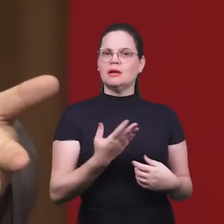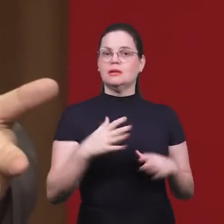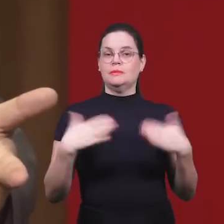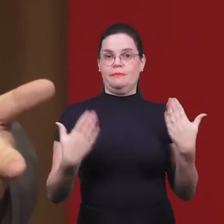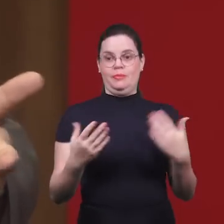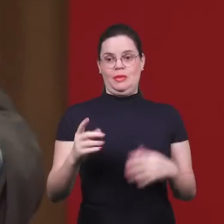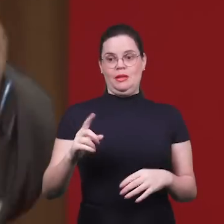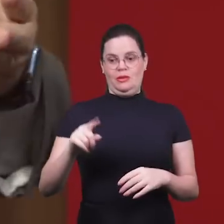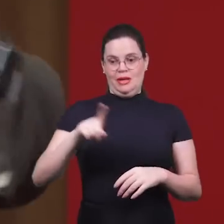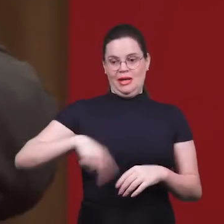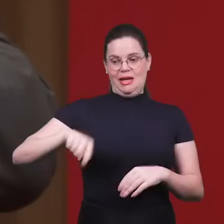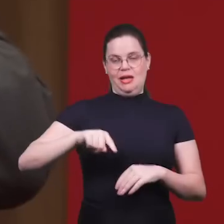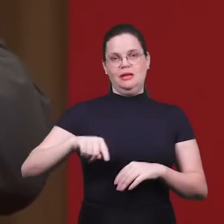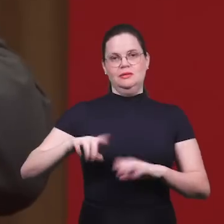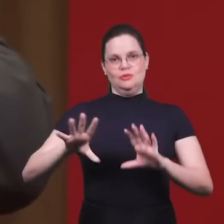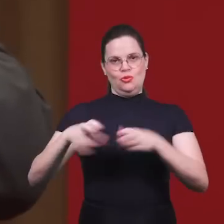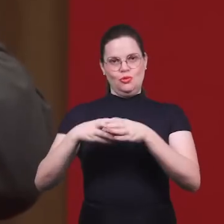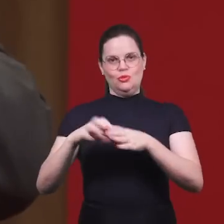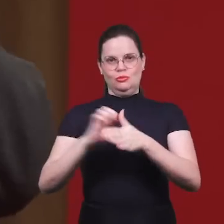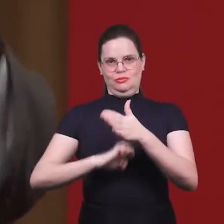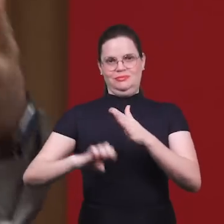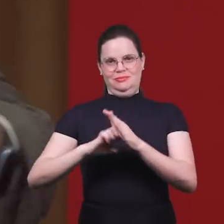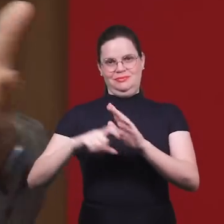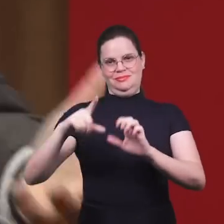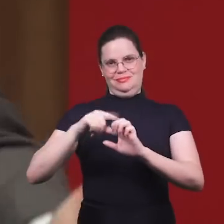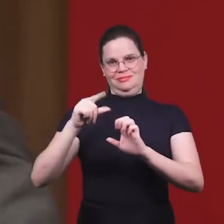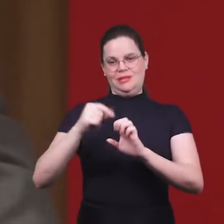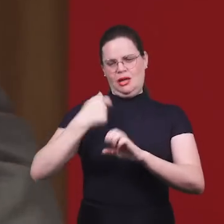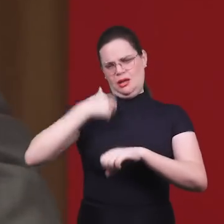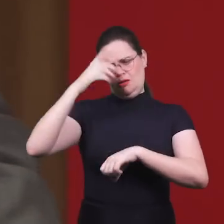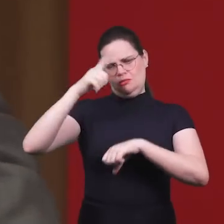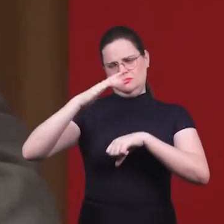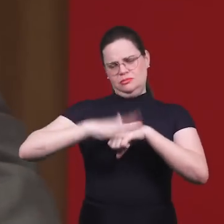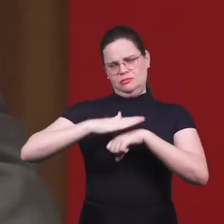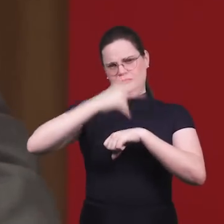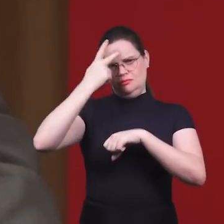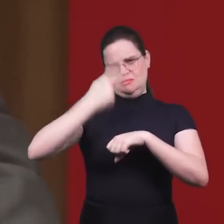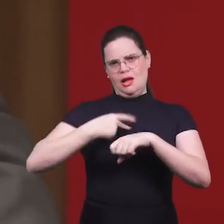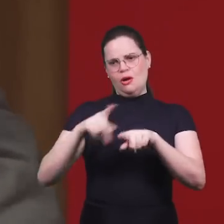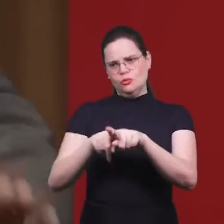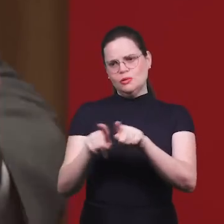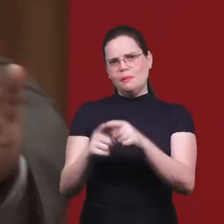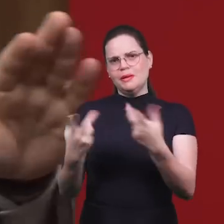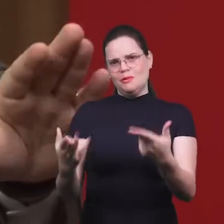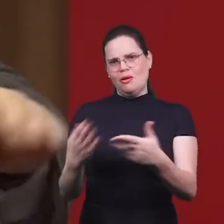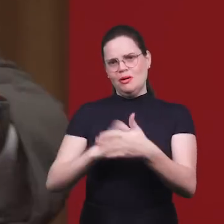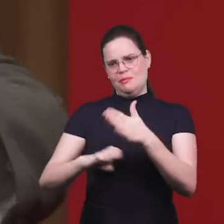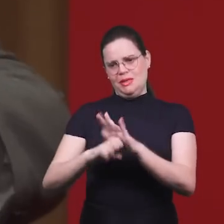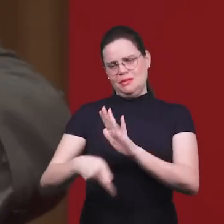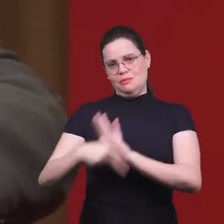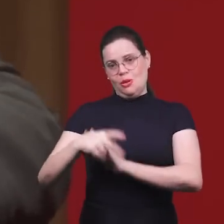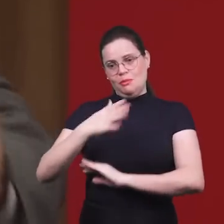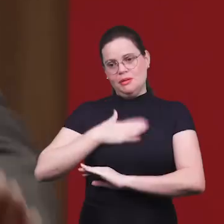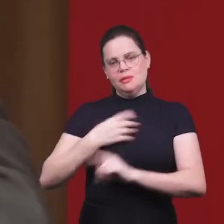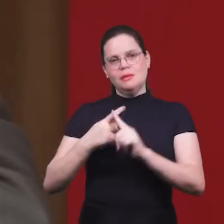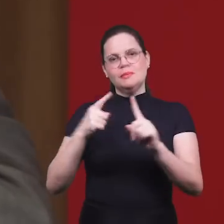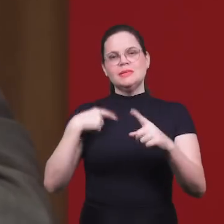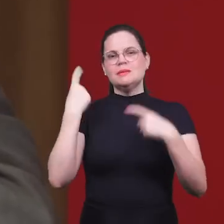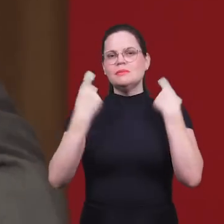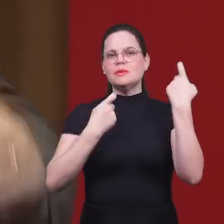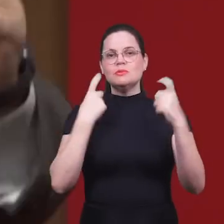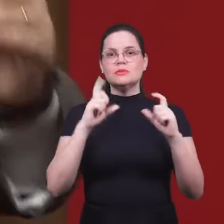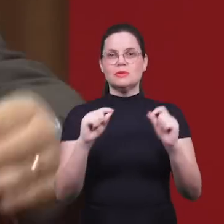do autônomo, assim, olha, eu também sou autônomo, a preocupação não é meramente de a gente ficar